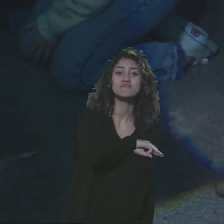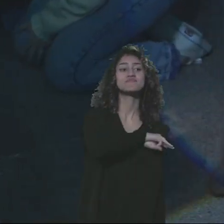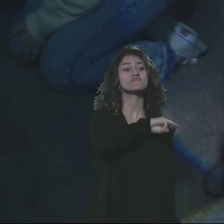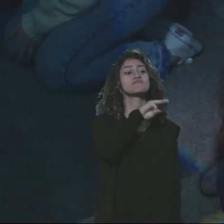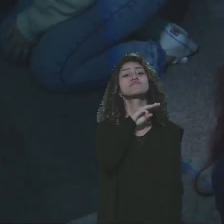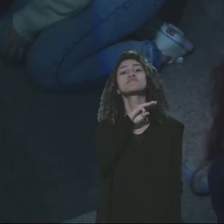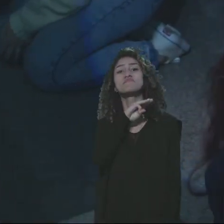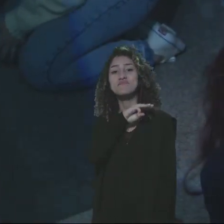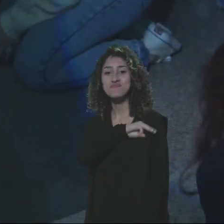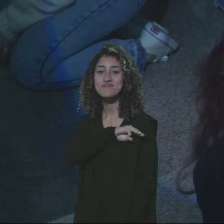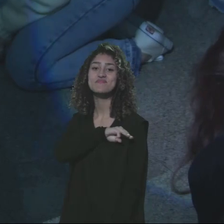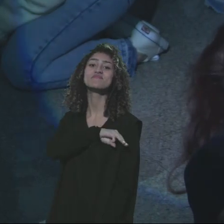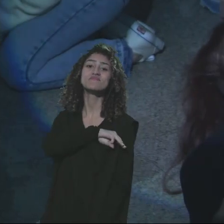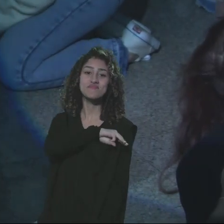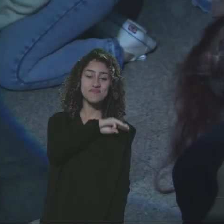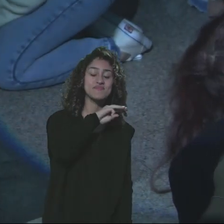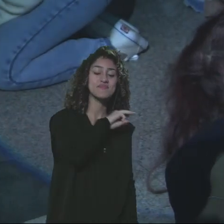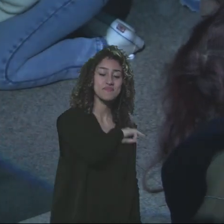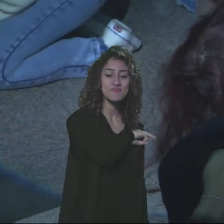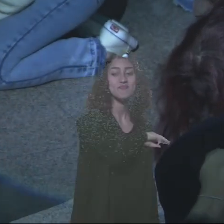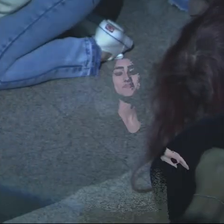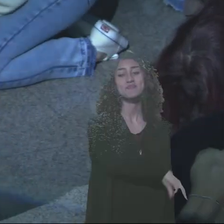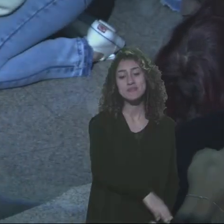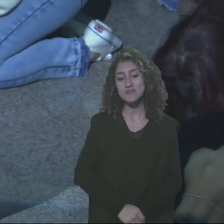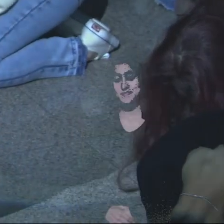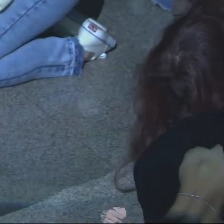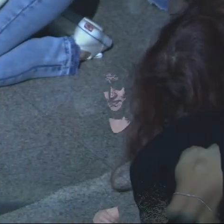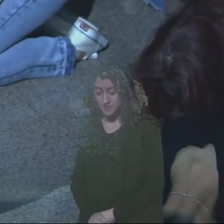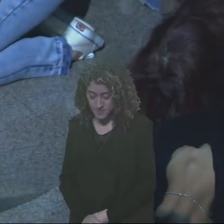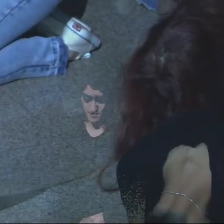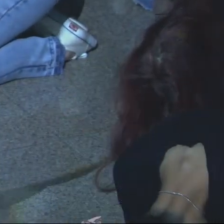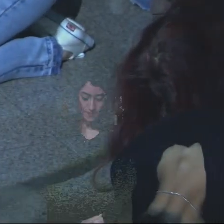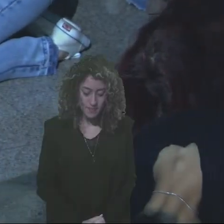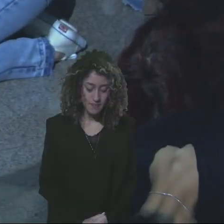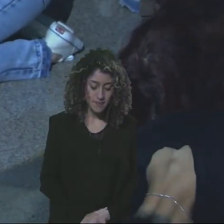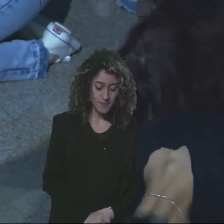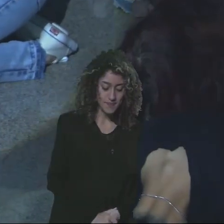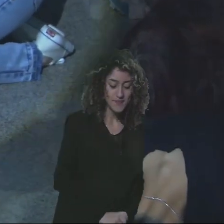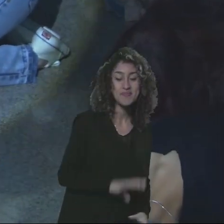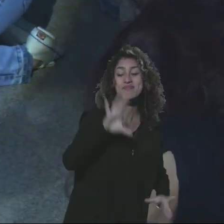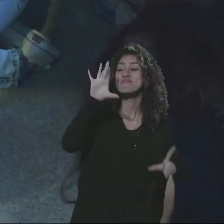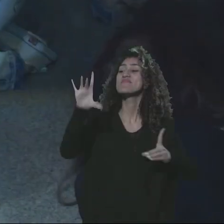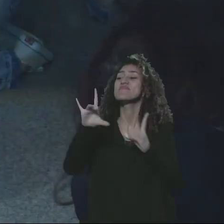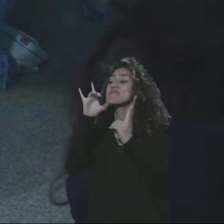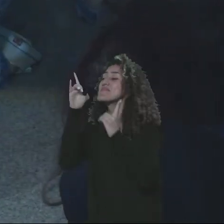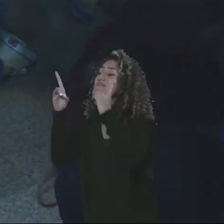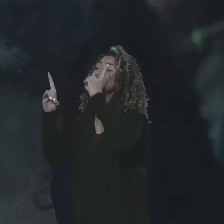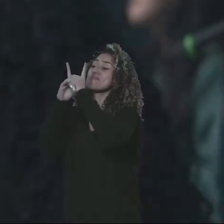Yeah.